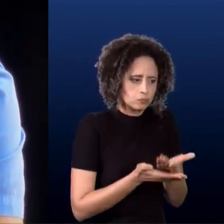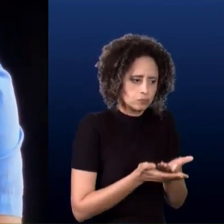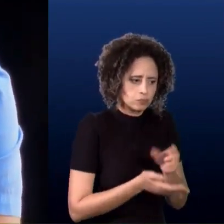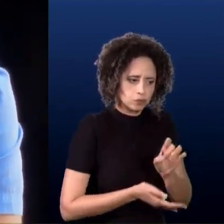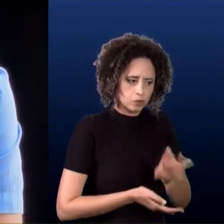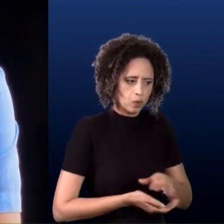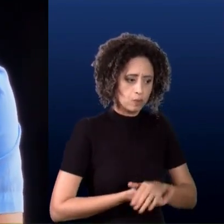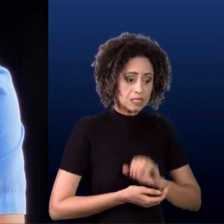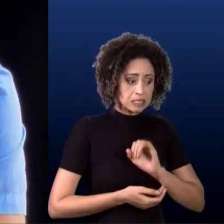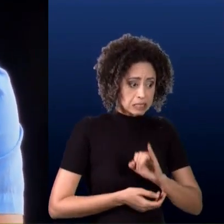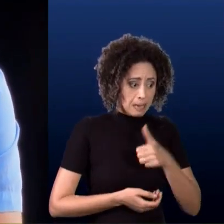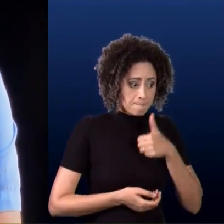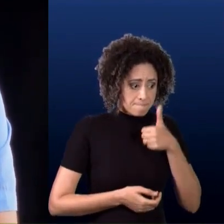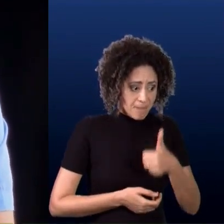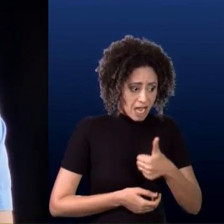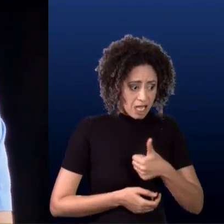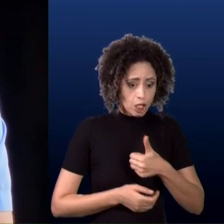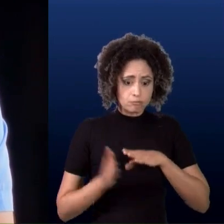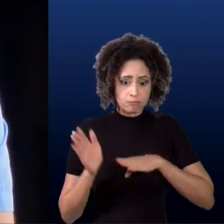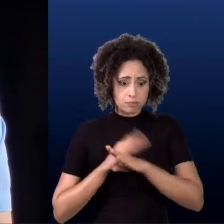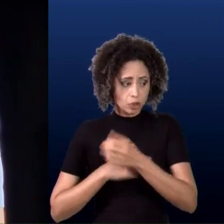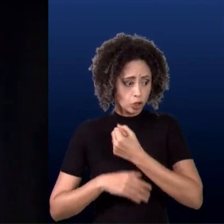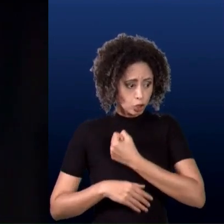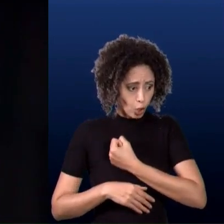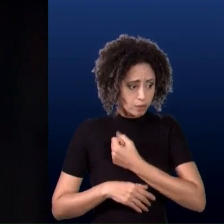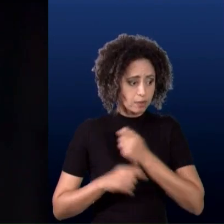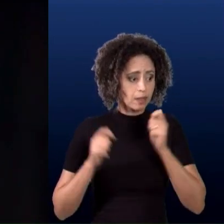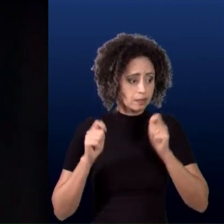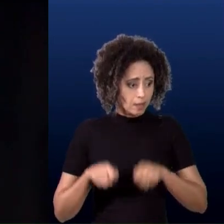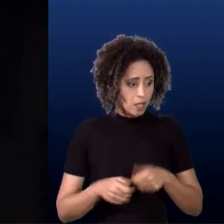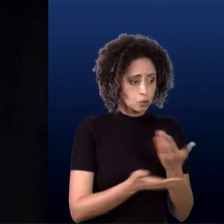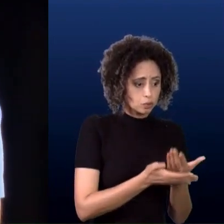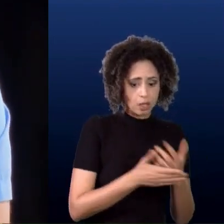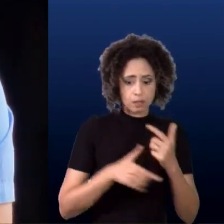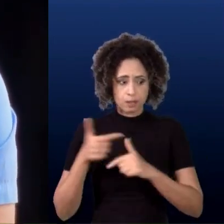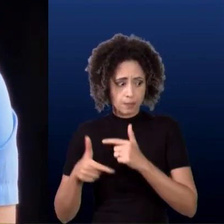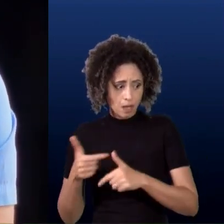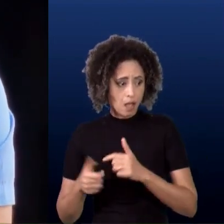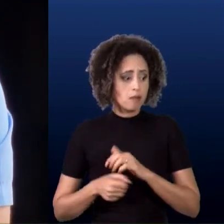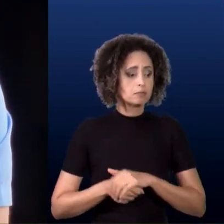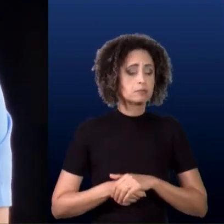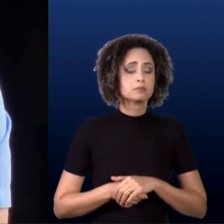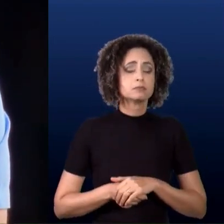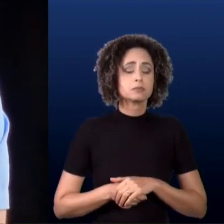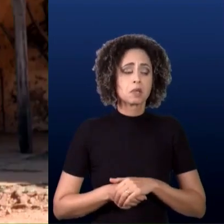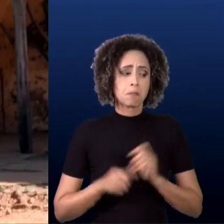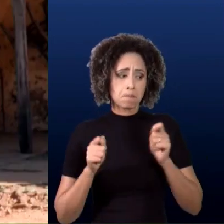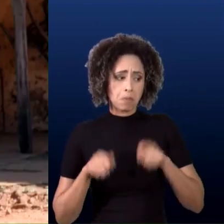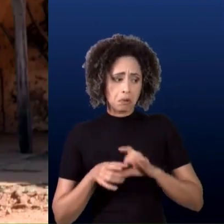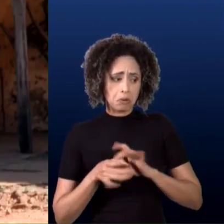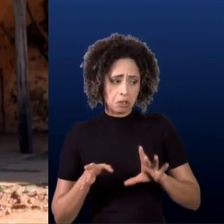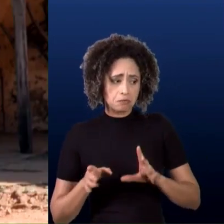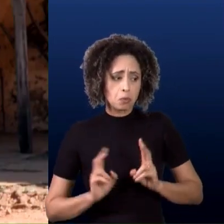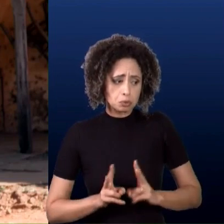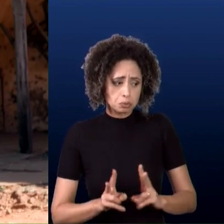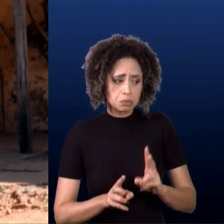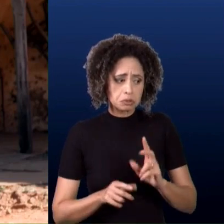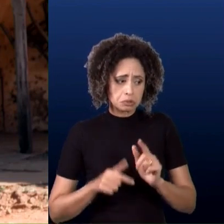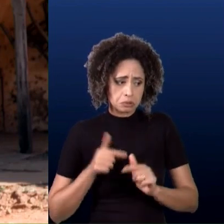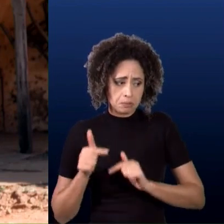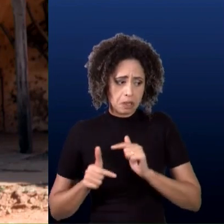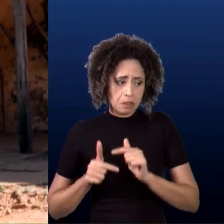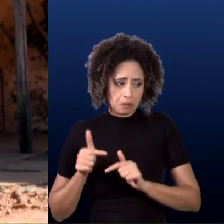anterior, eu vou só estudar. Mas se as notas permanecerem boas e eu conseguir trabalhar e estudar, o senhor me